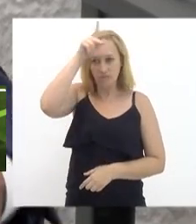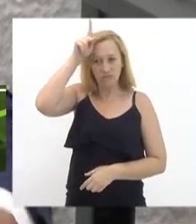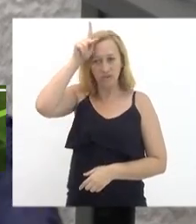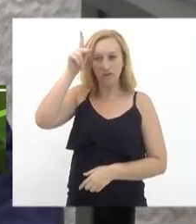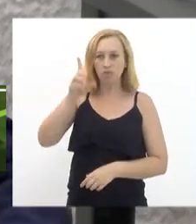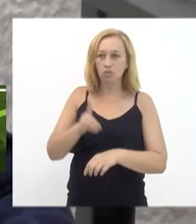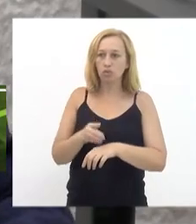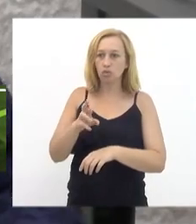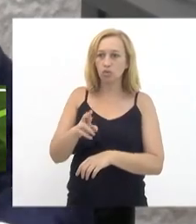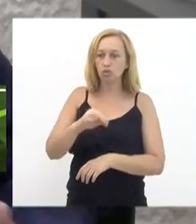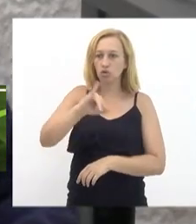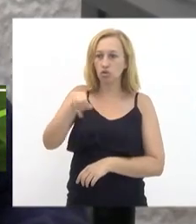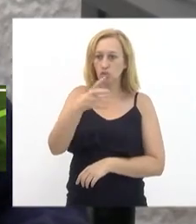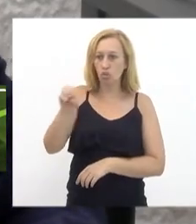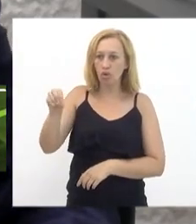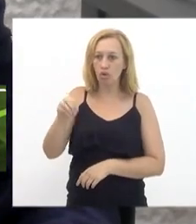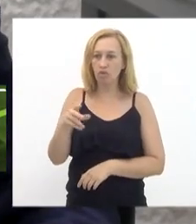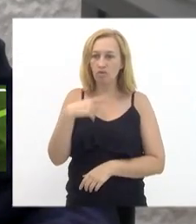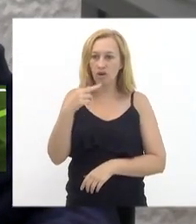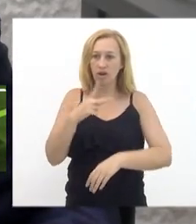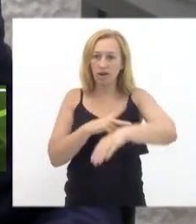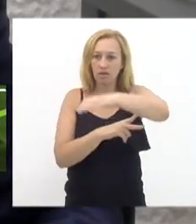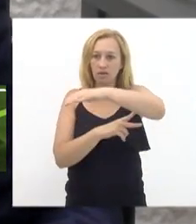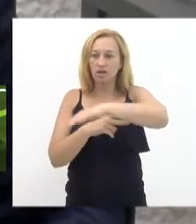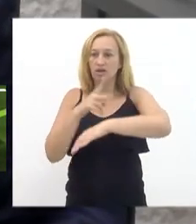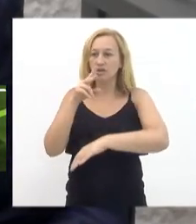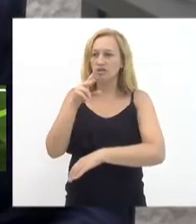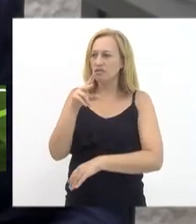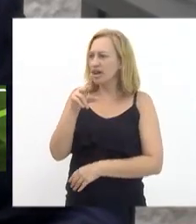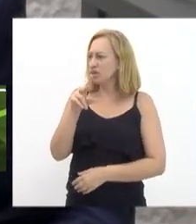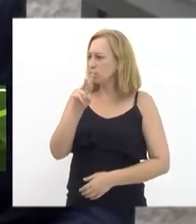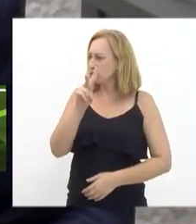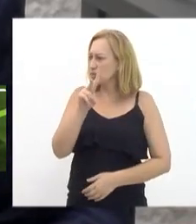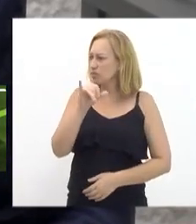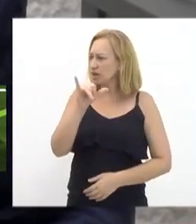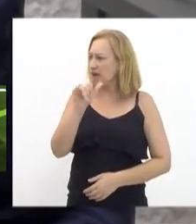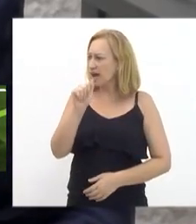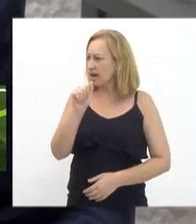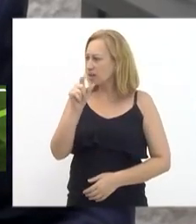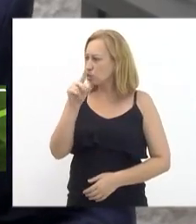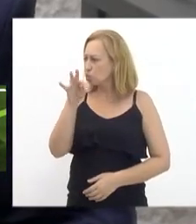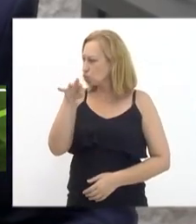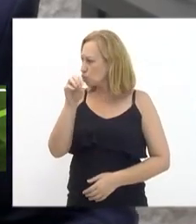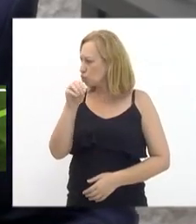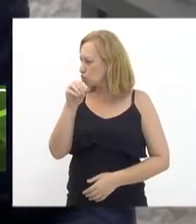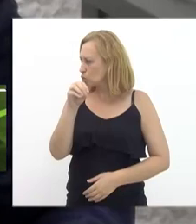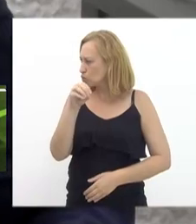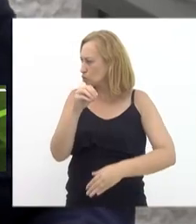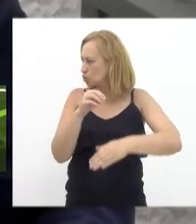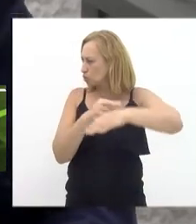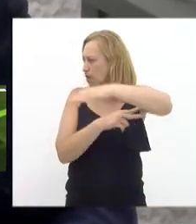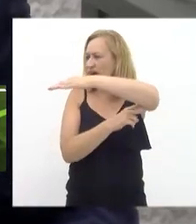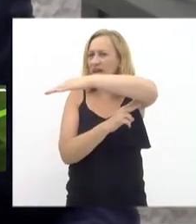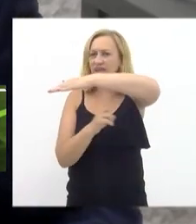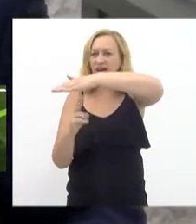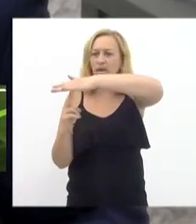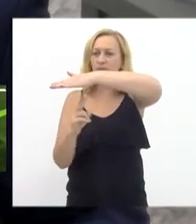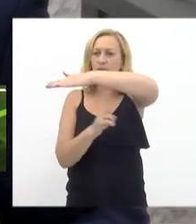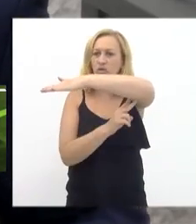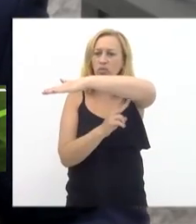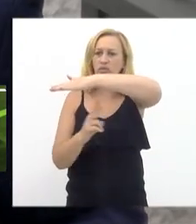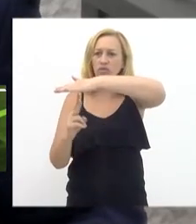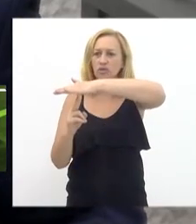João diz o seguinte Olha esse viaduto são fundamentais agora que eu botei várias plantas logística lá e botei grandes